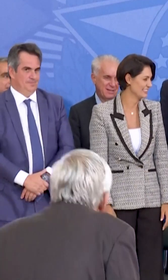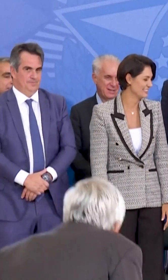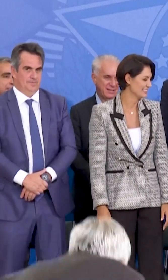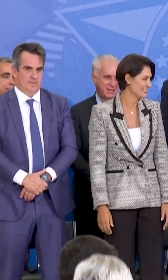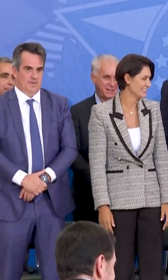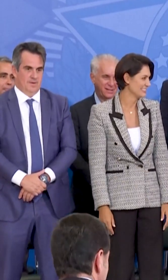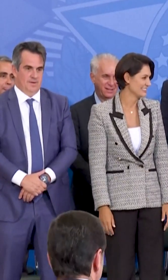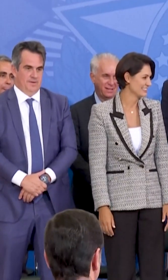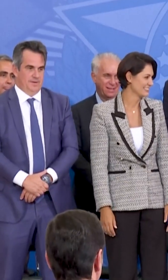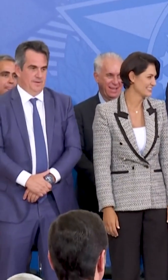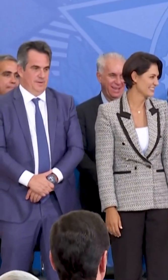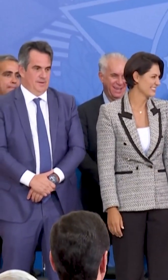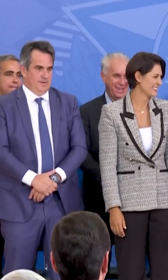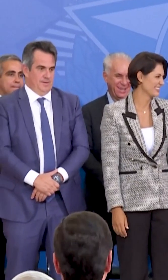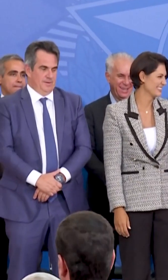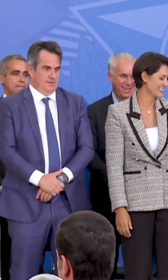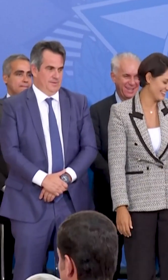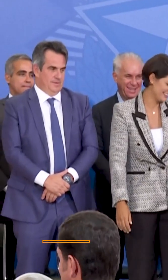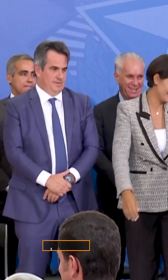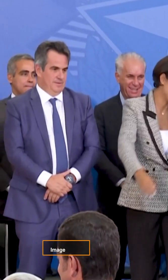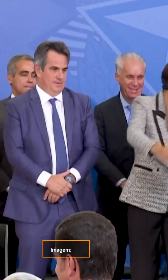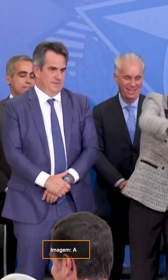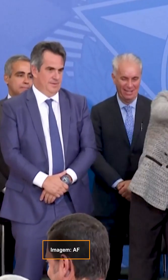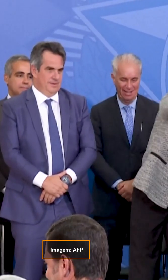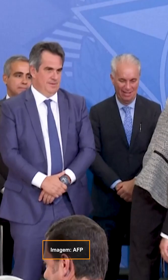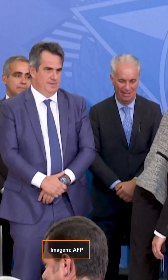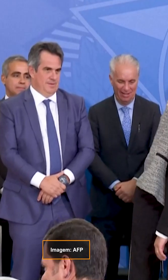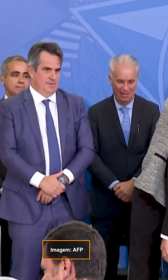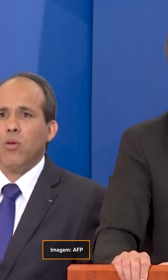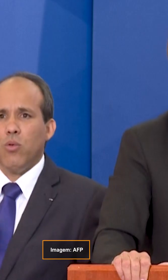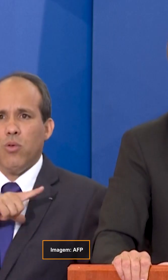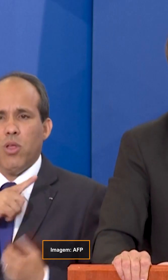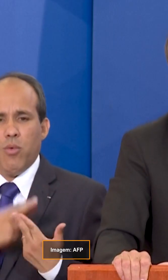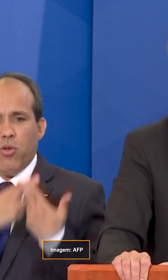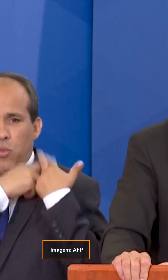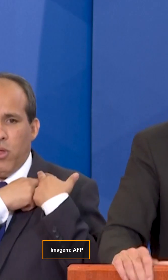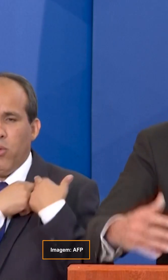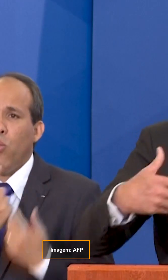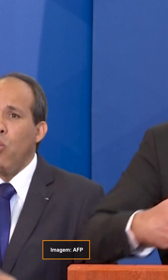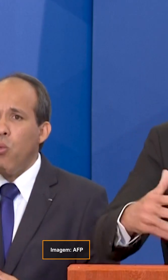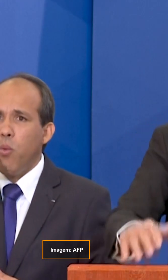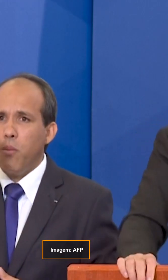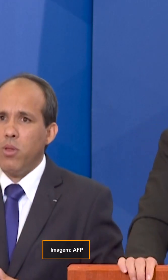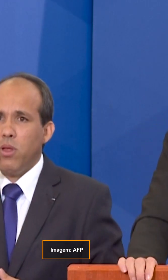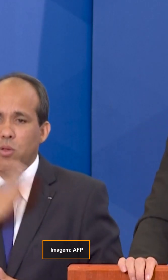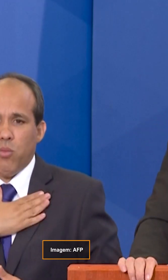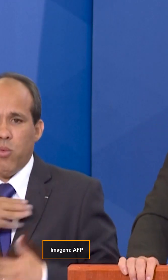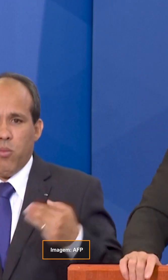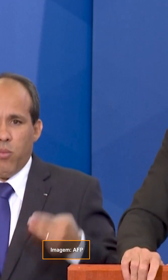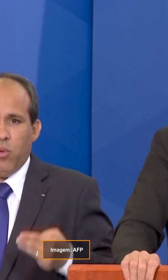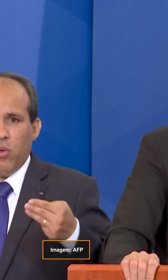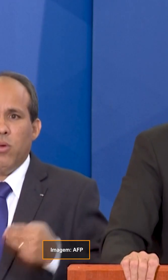Bolsonaro preso por fake news. O que a princípio se tratava de uma investigação por suposta pregação de golpe de